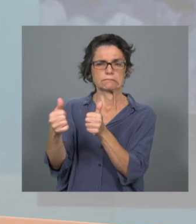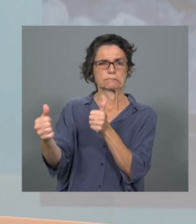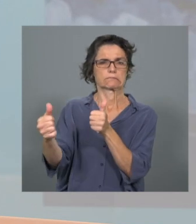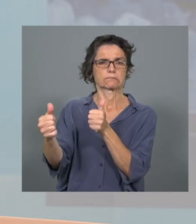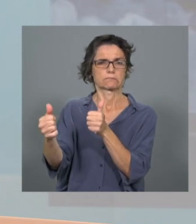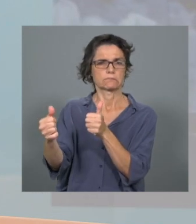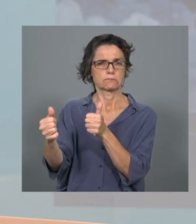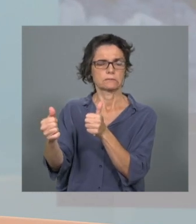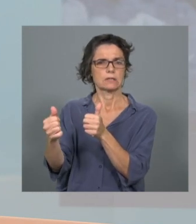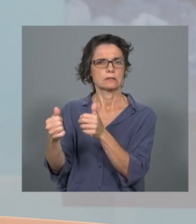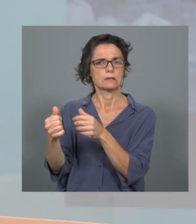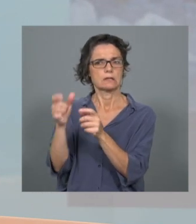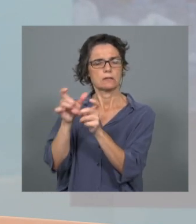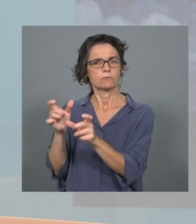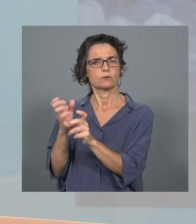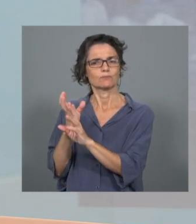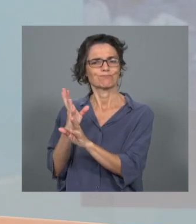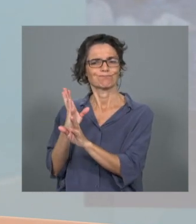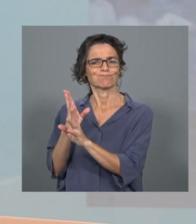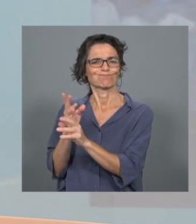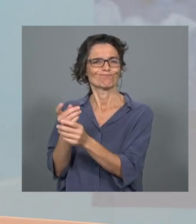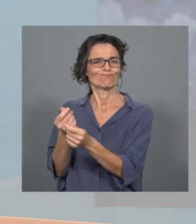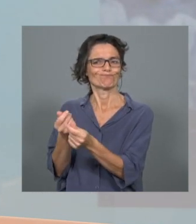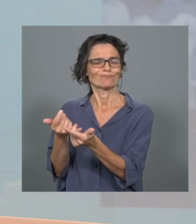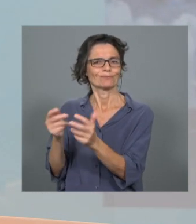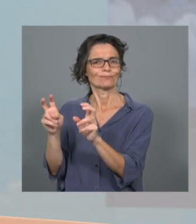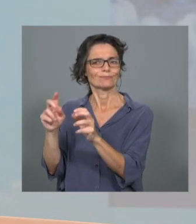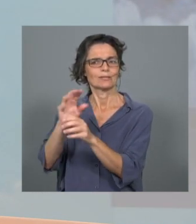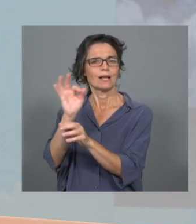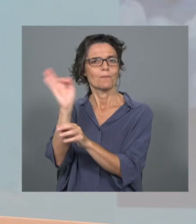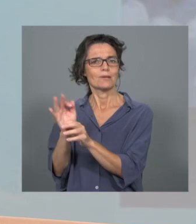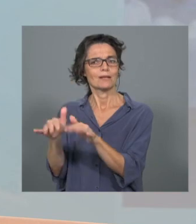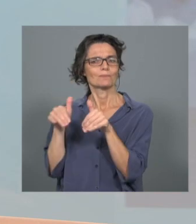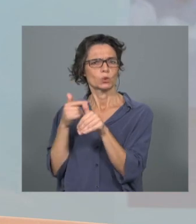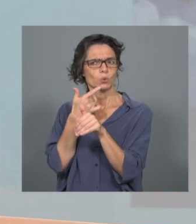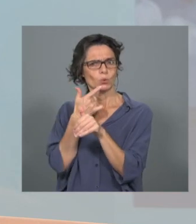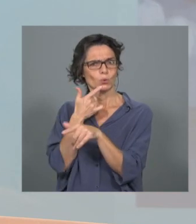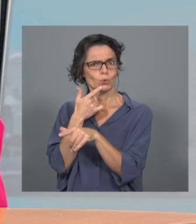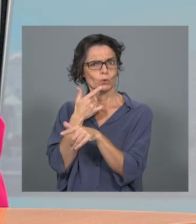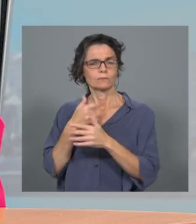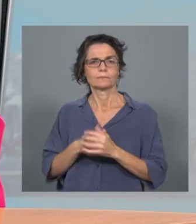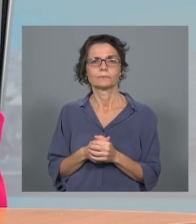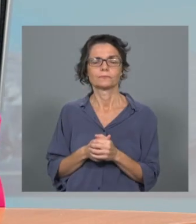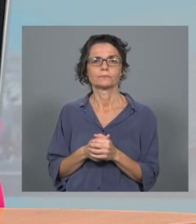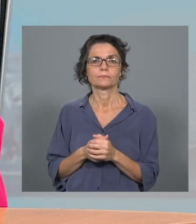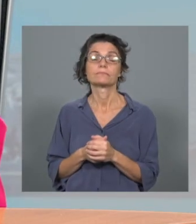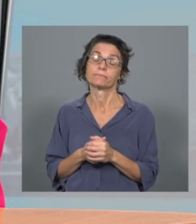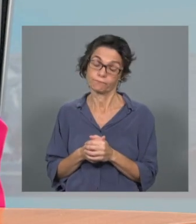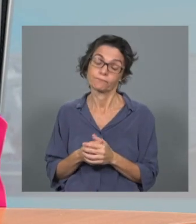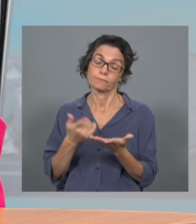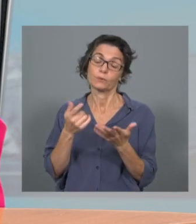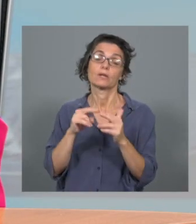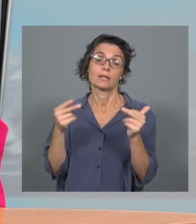distanciamento dos eleitores pelos altos índices de abstenção. Sim, de facto, as eleições autárquicas têm esses dois